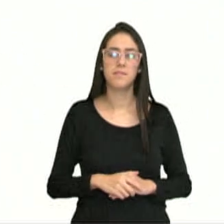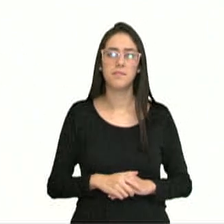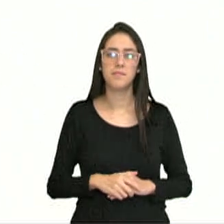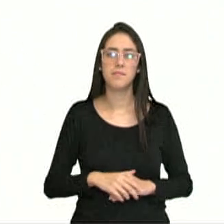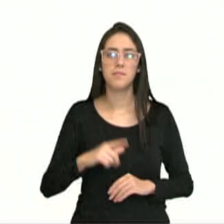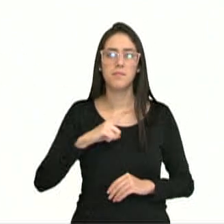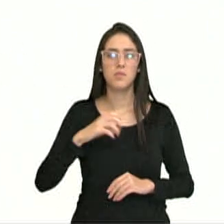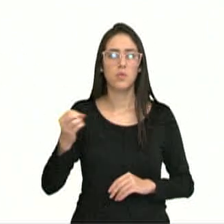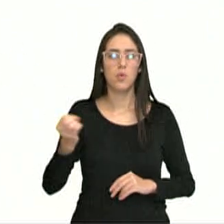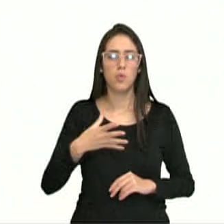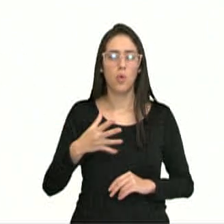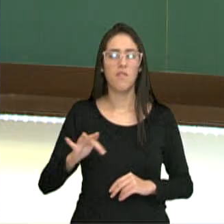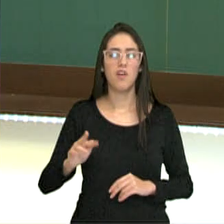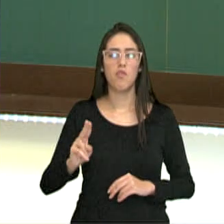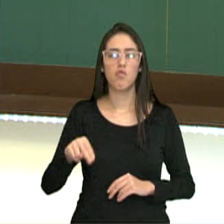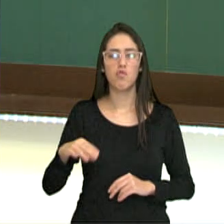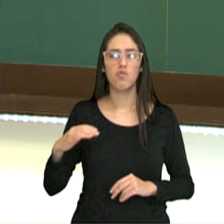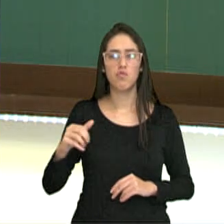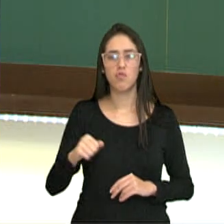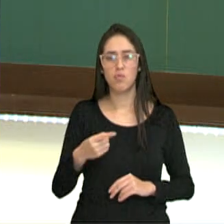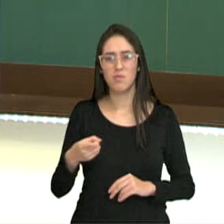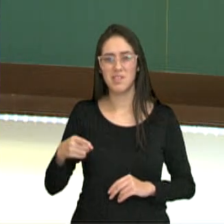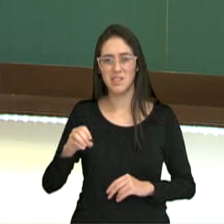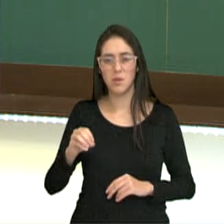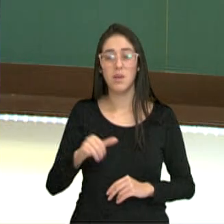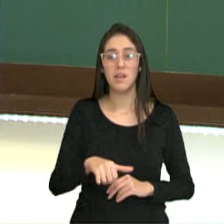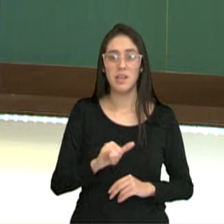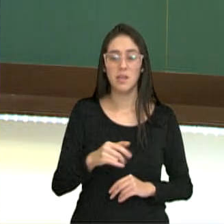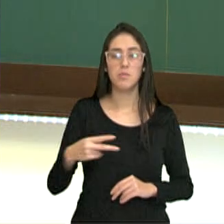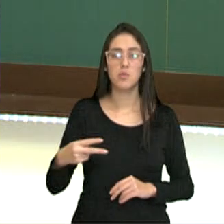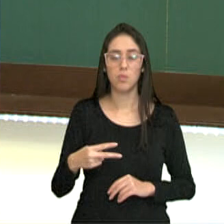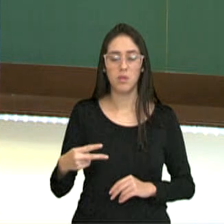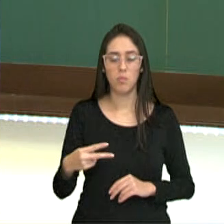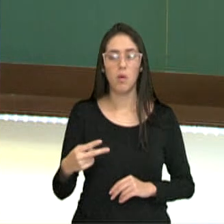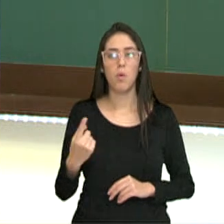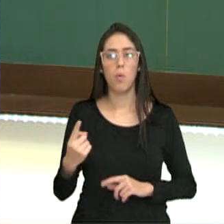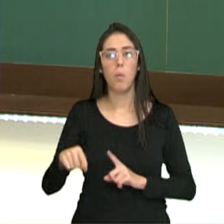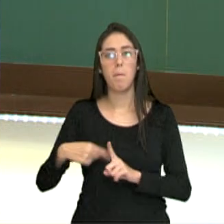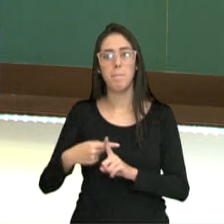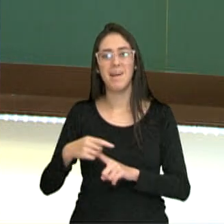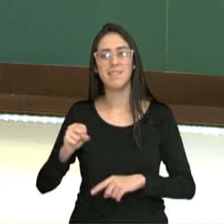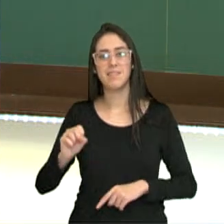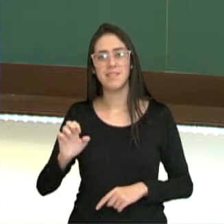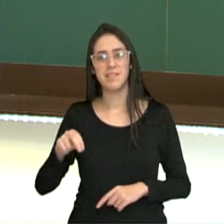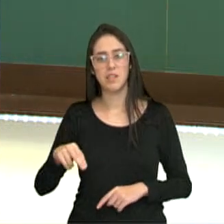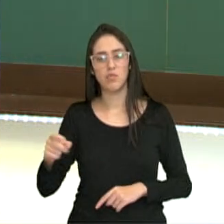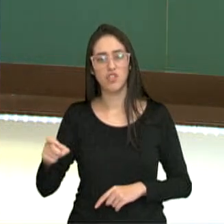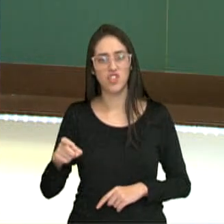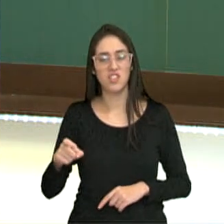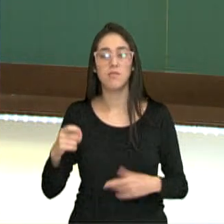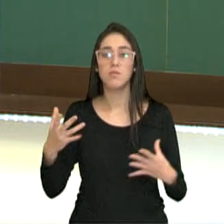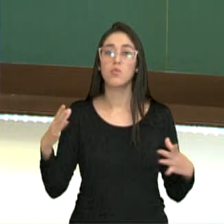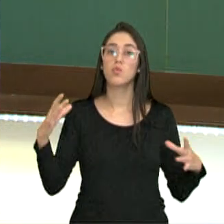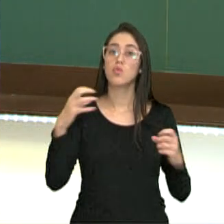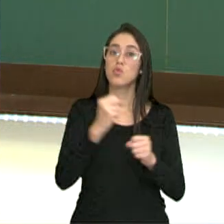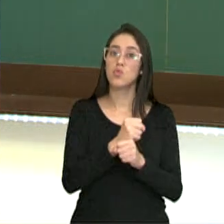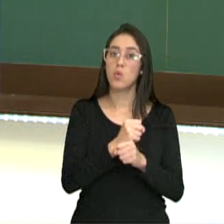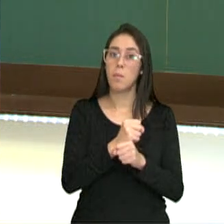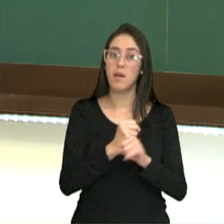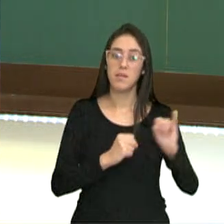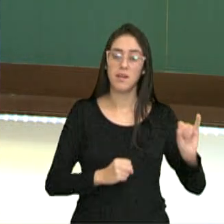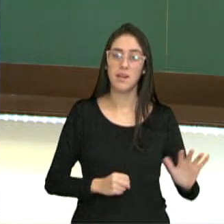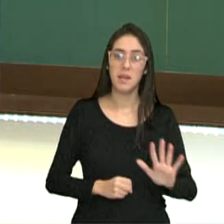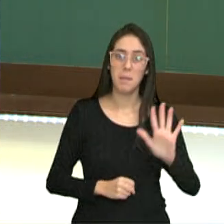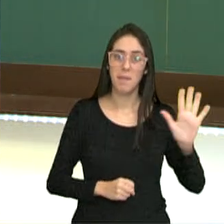essa nova função que nós temos, y igual 1 mais 2 seno de x, a gente então vai somar a imagem, 1